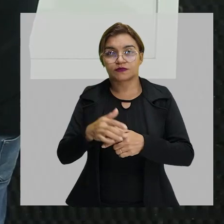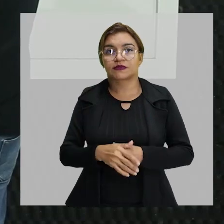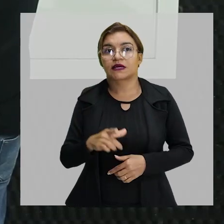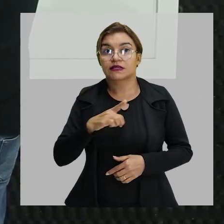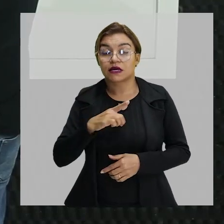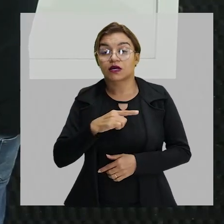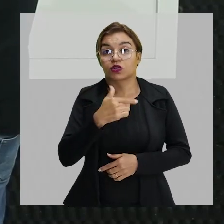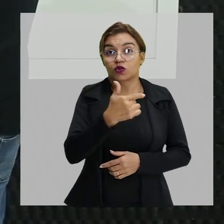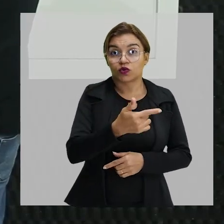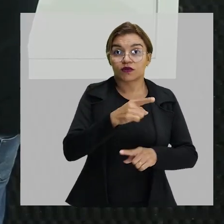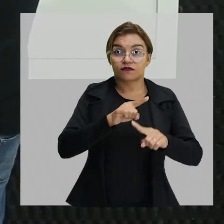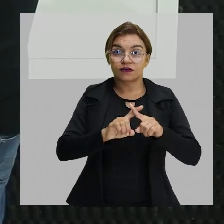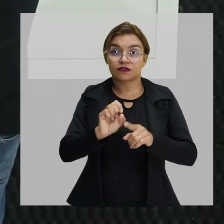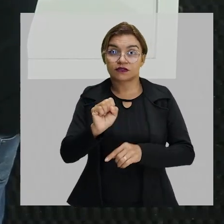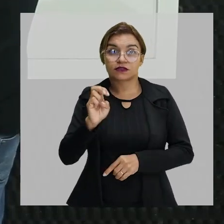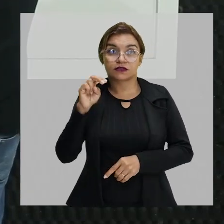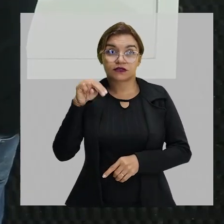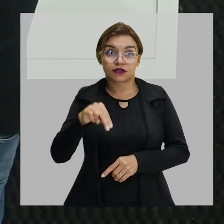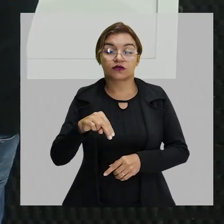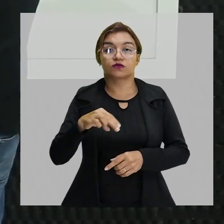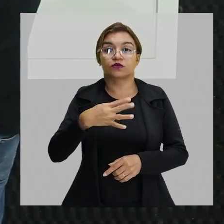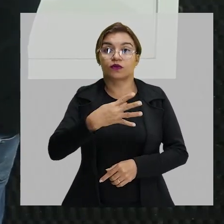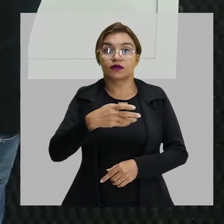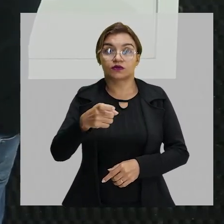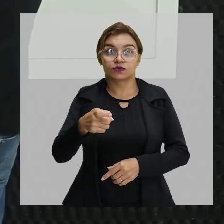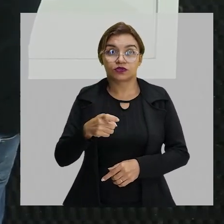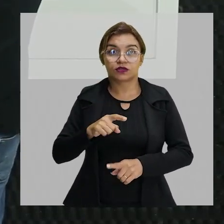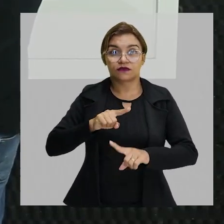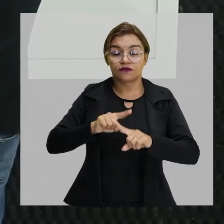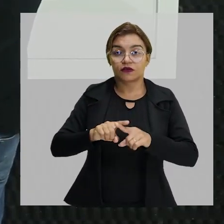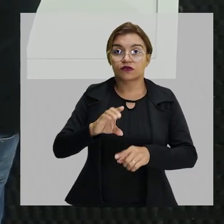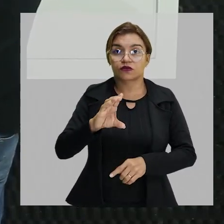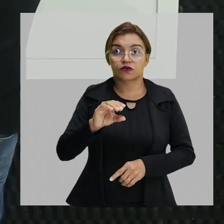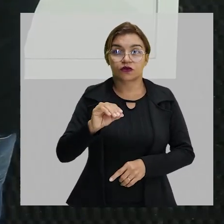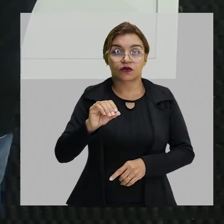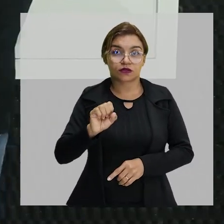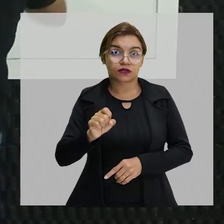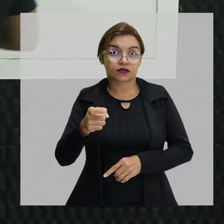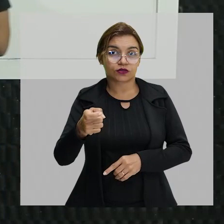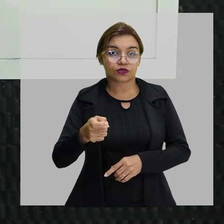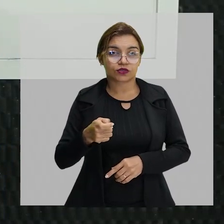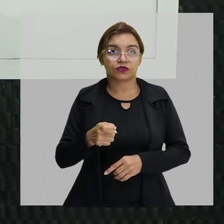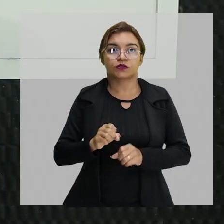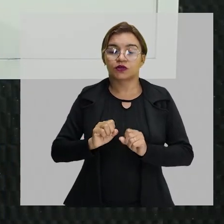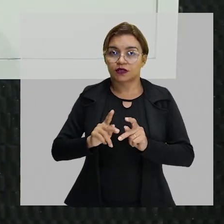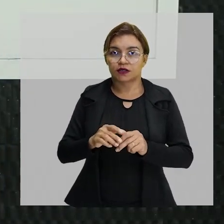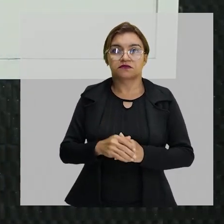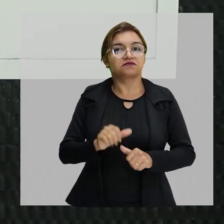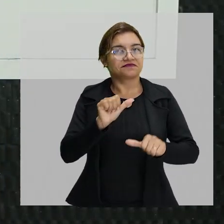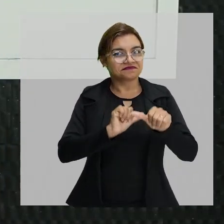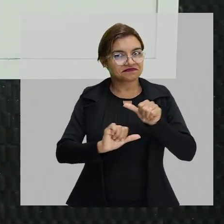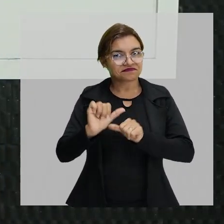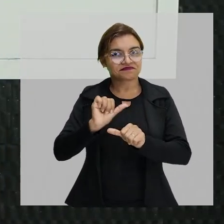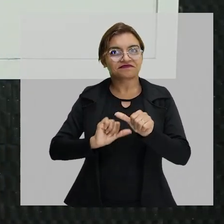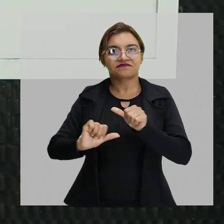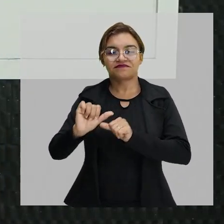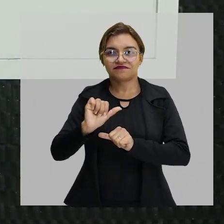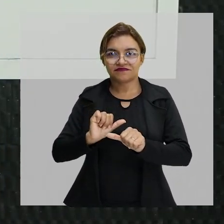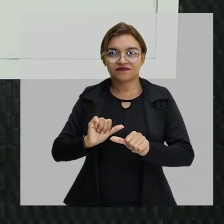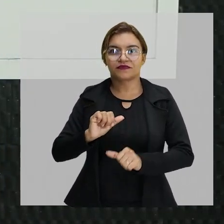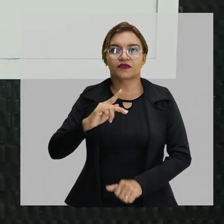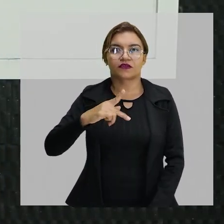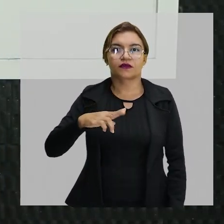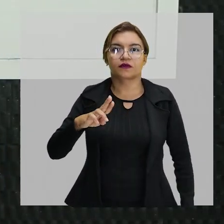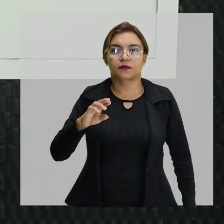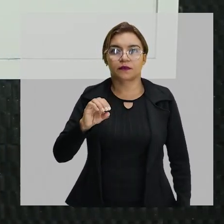de 4x vezes o cosseno de x. Pronto. Transformou aí em produto,